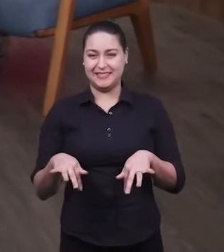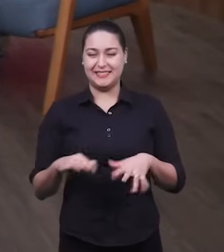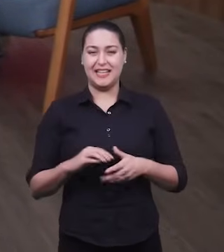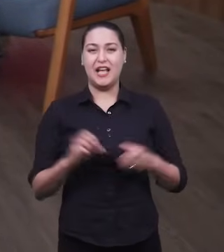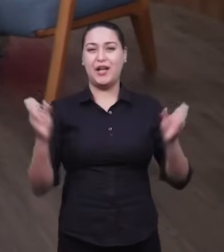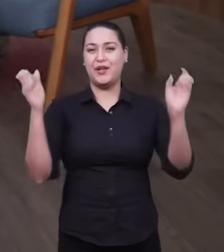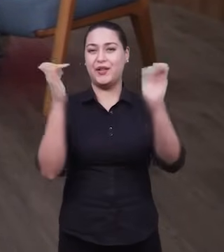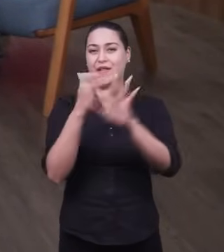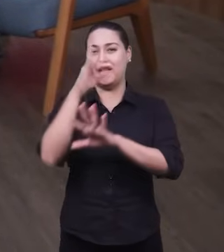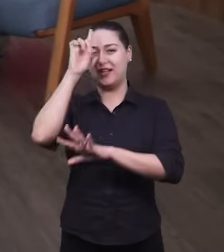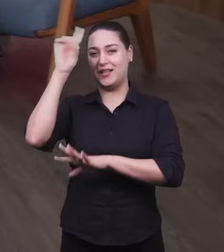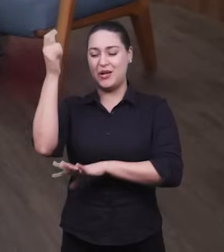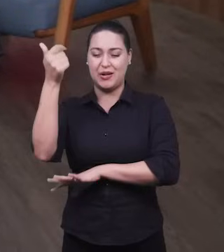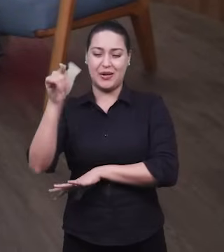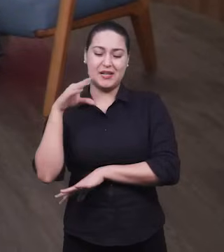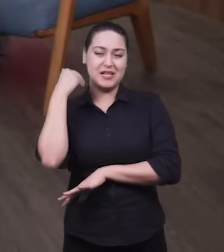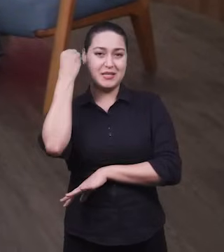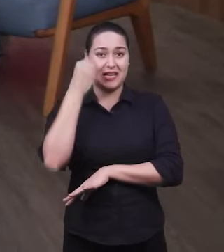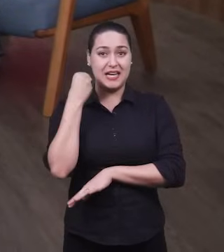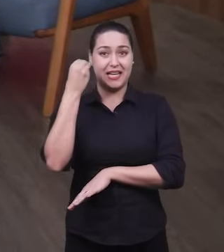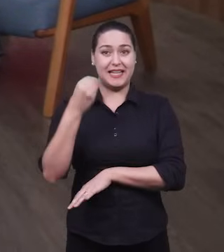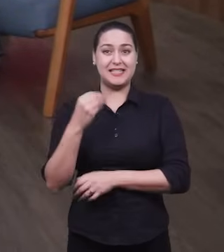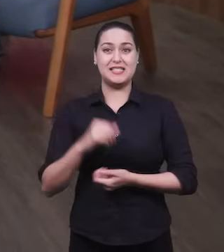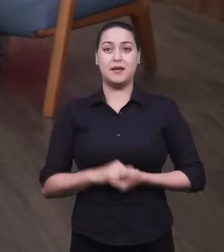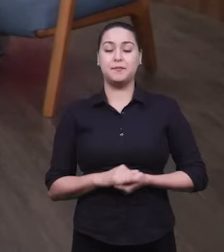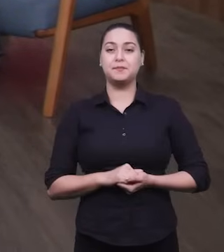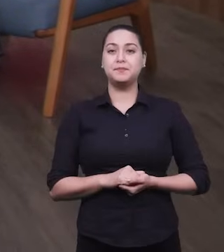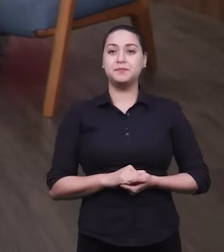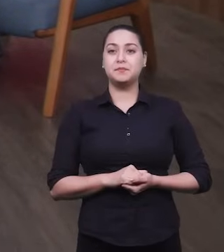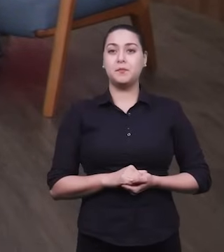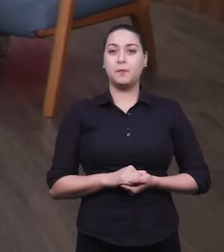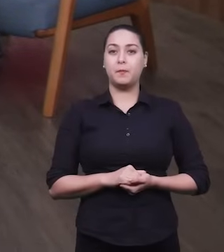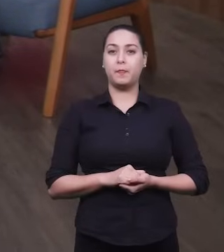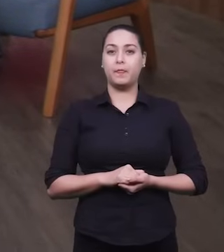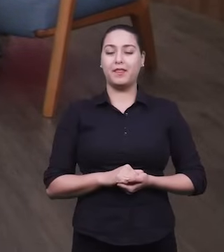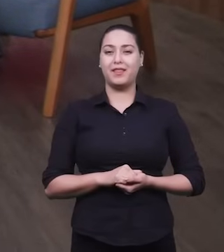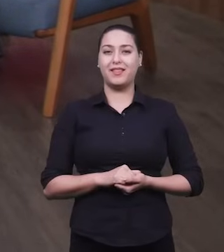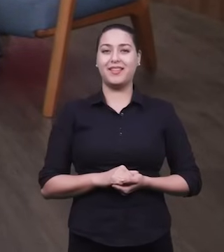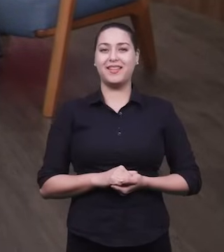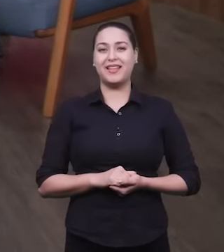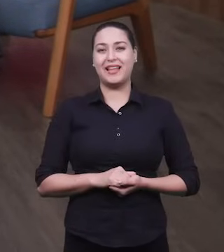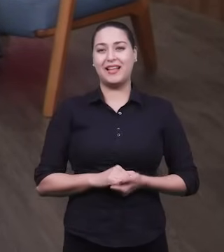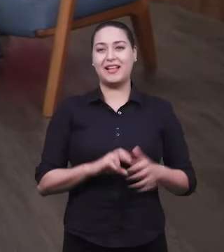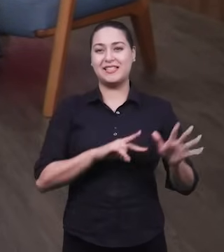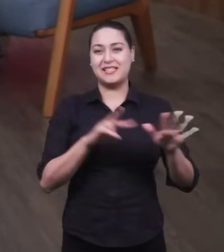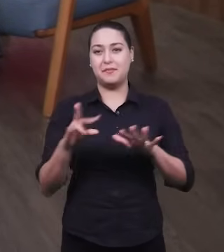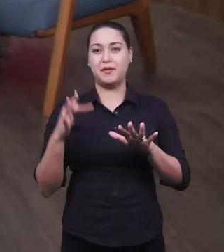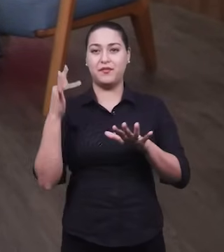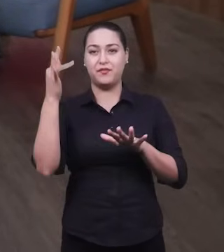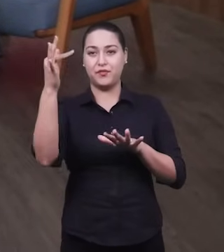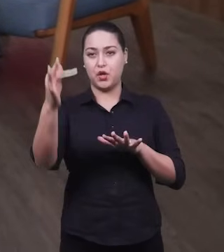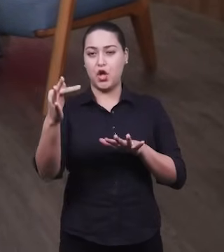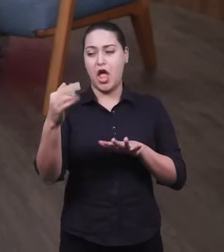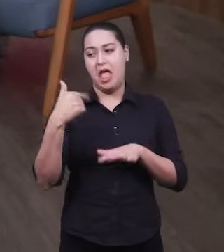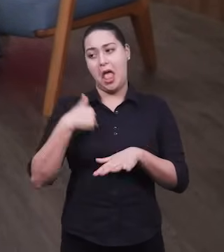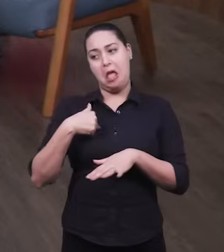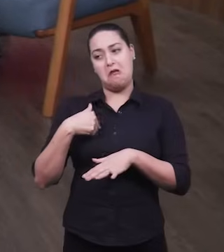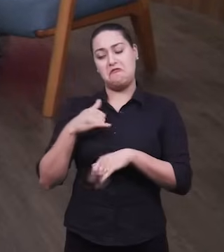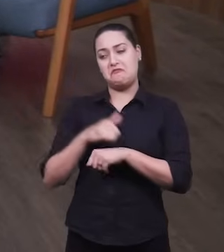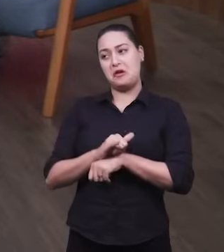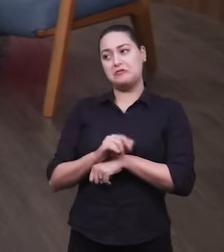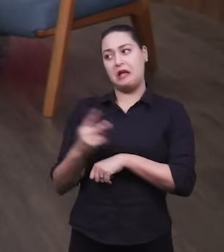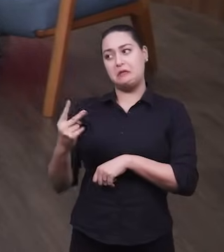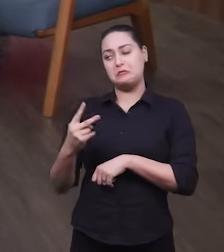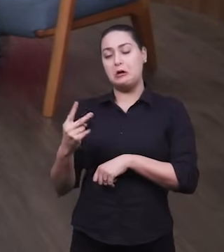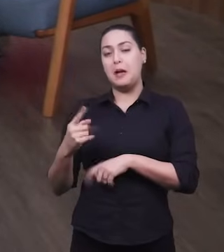final do programa. Glória a Deus por mais uma experiência, né? Provavelmente nos próximos 2 programas não estarei aqui,